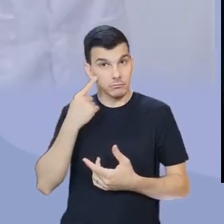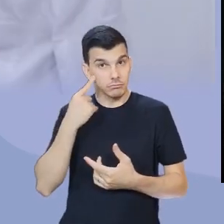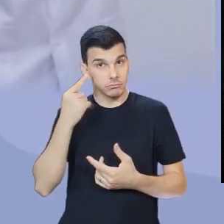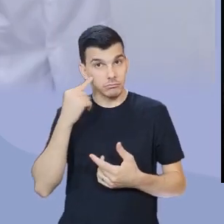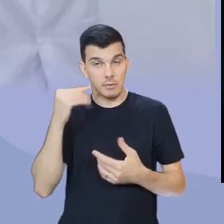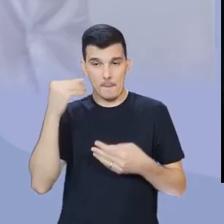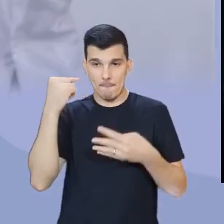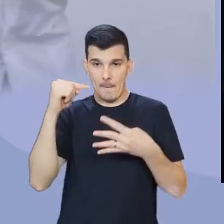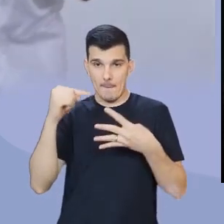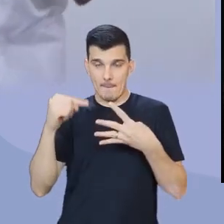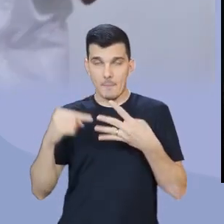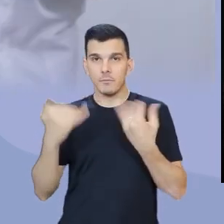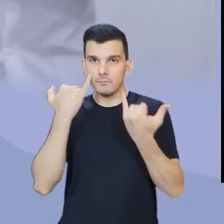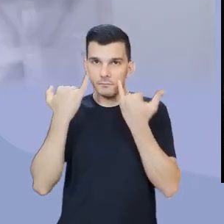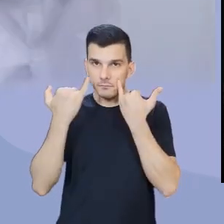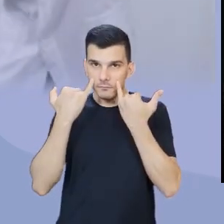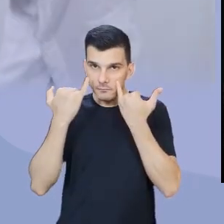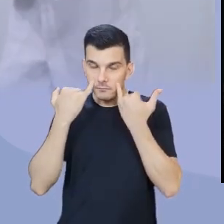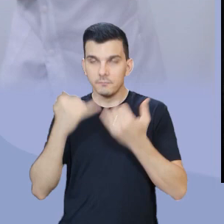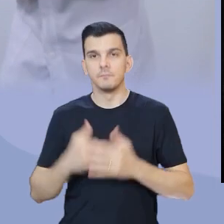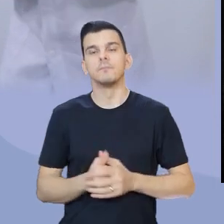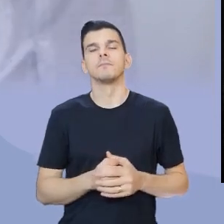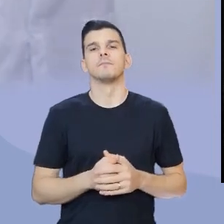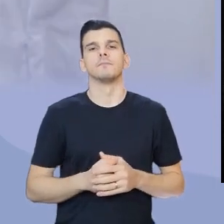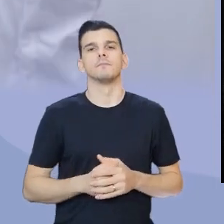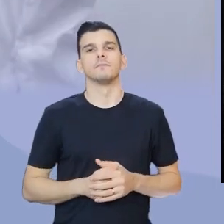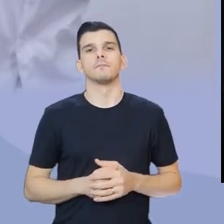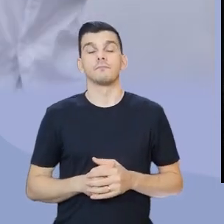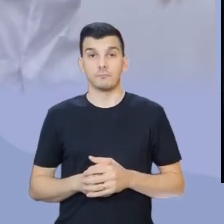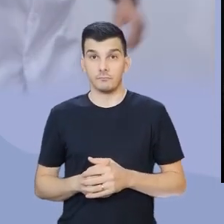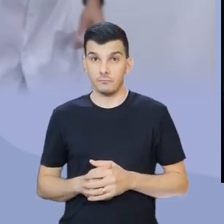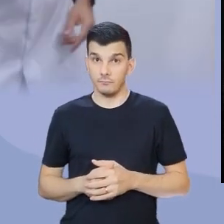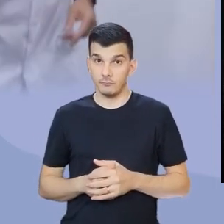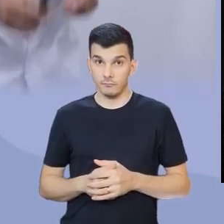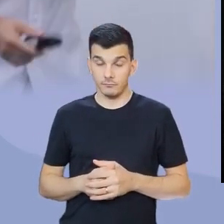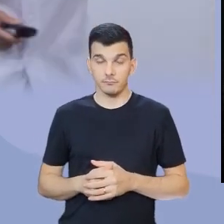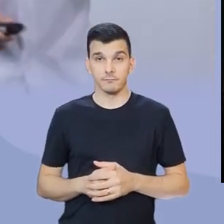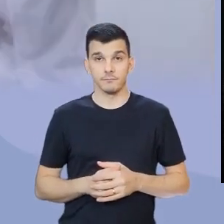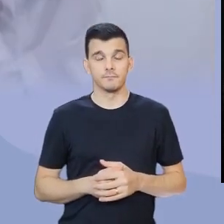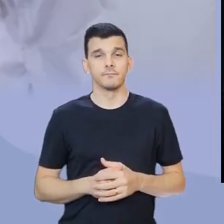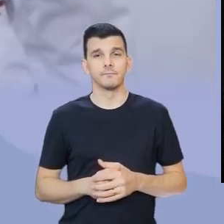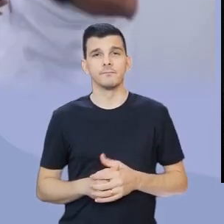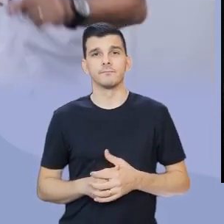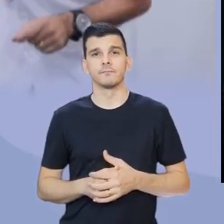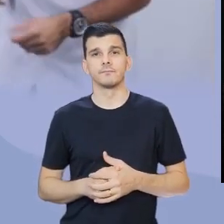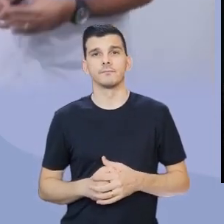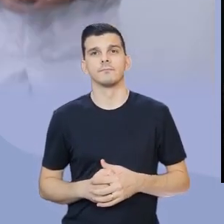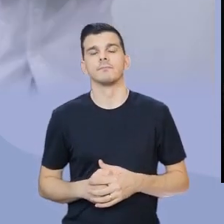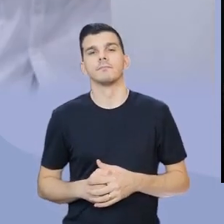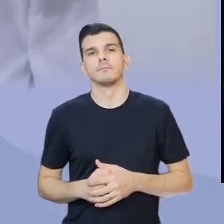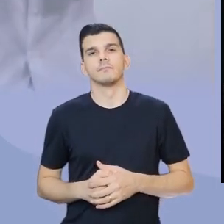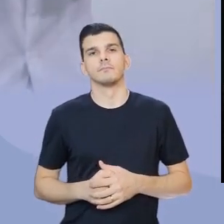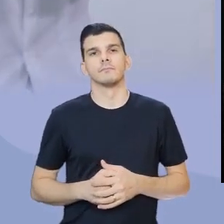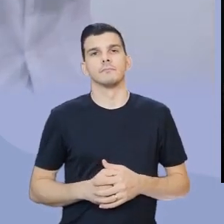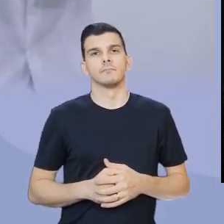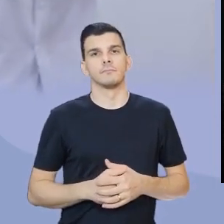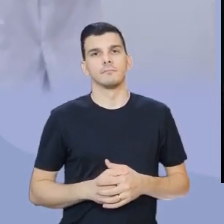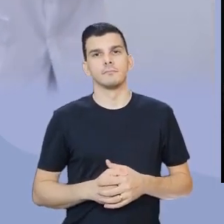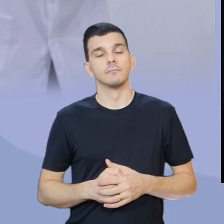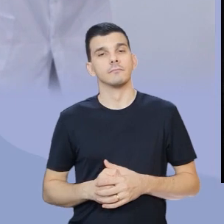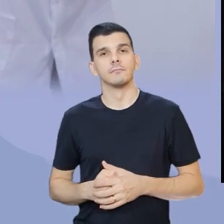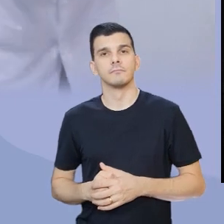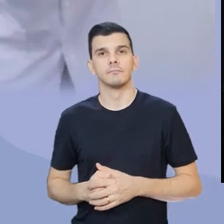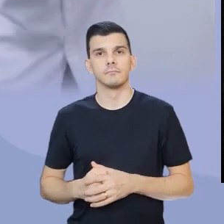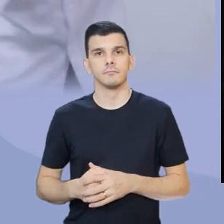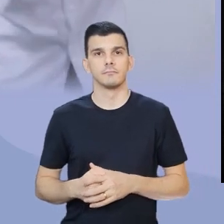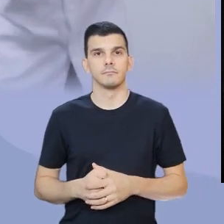3, 2, 1, tudo sobre 2, raiz onde não for 1. A tangente é diferente, veja só você. Raiz